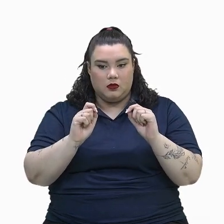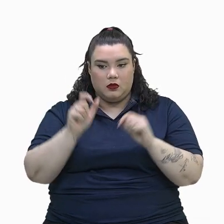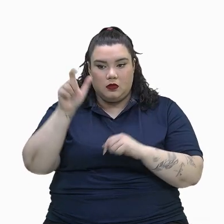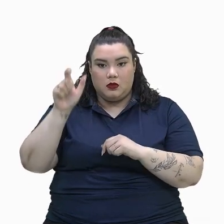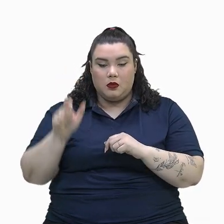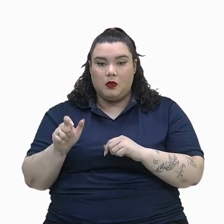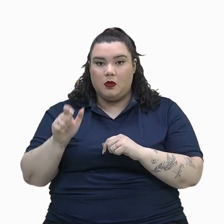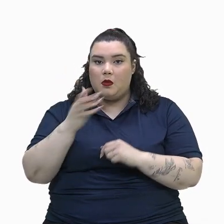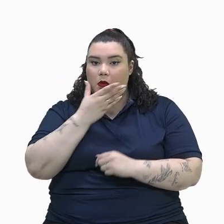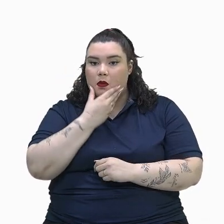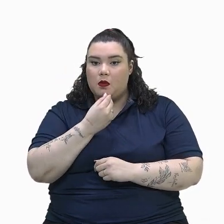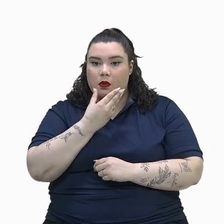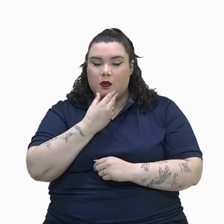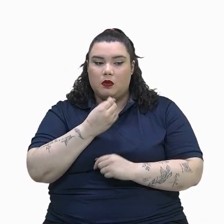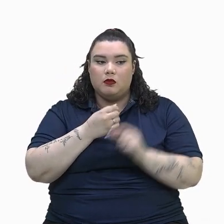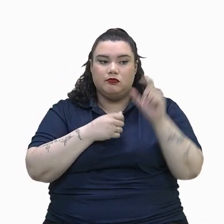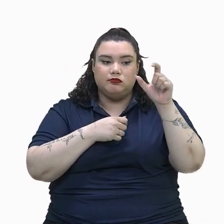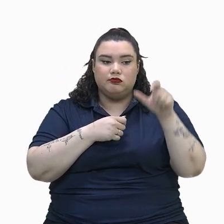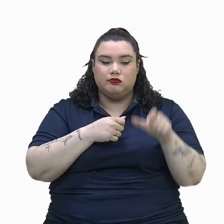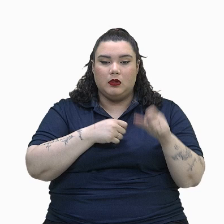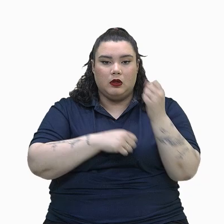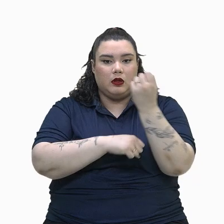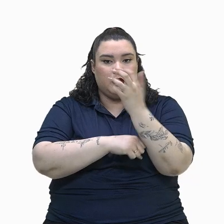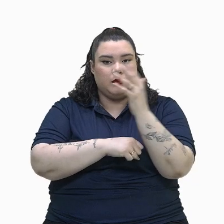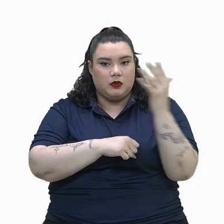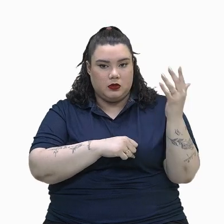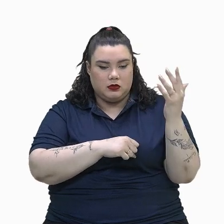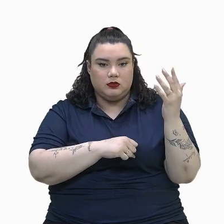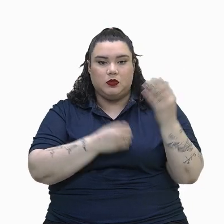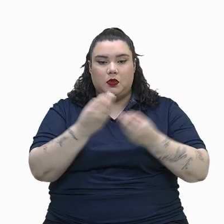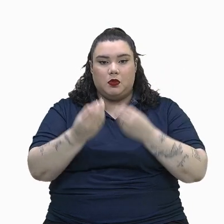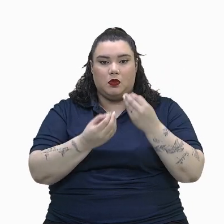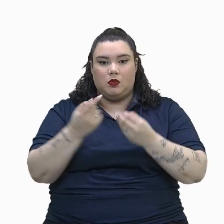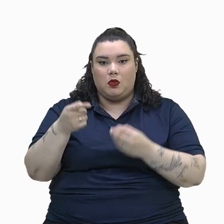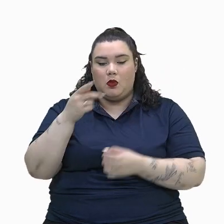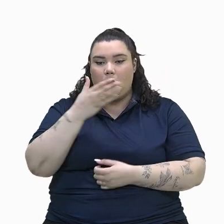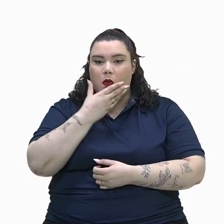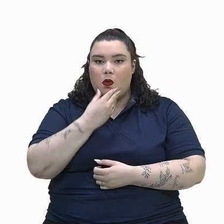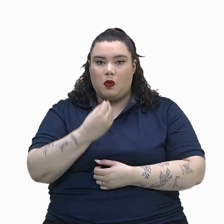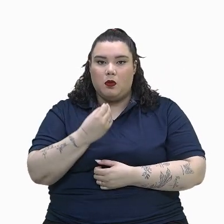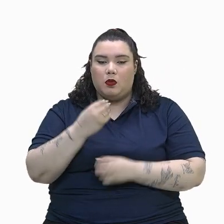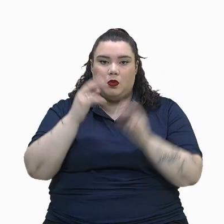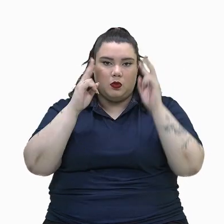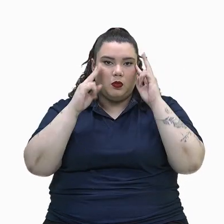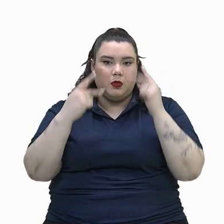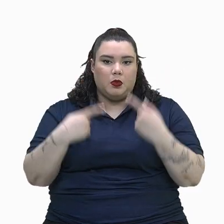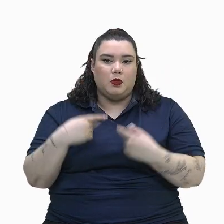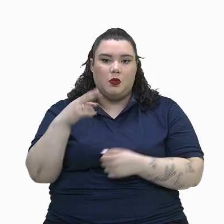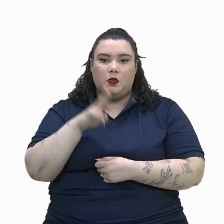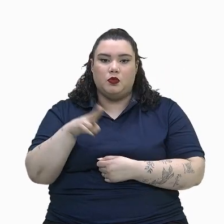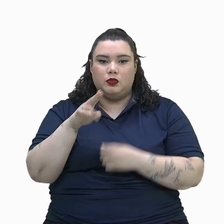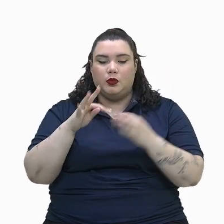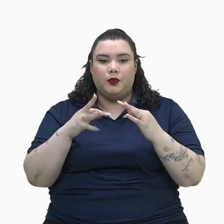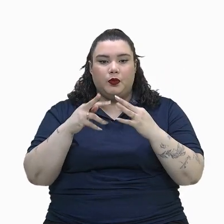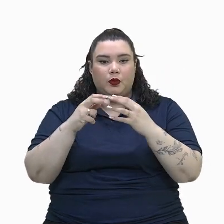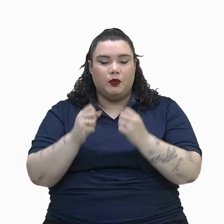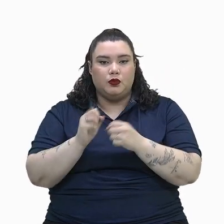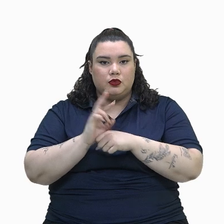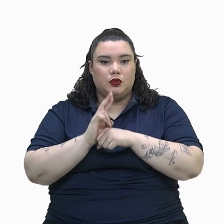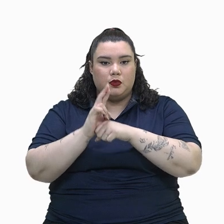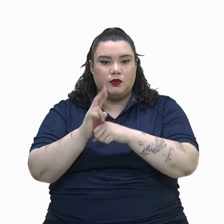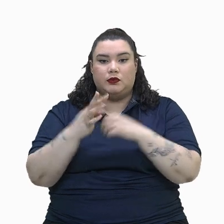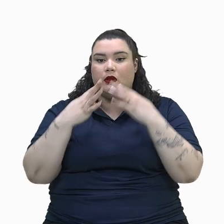o homem e a natureza, na qual o homem faz uso de todas as suas formas naturais que